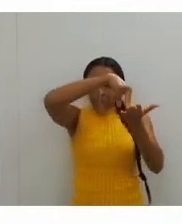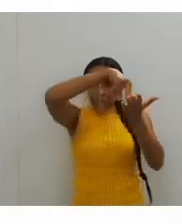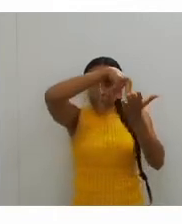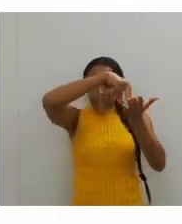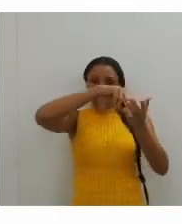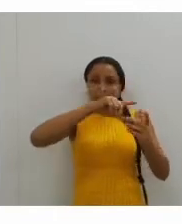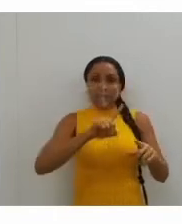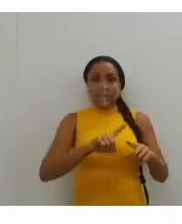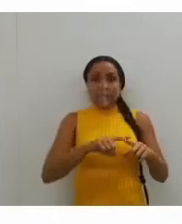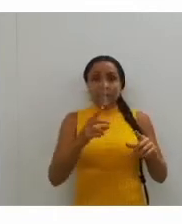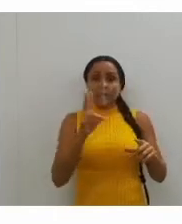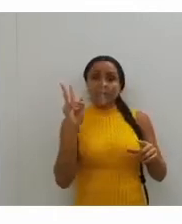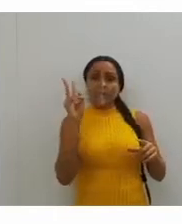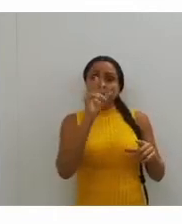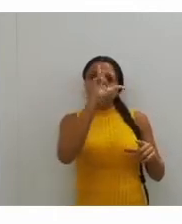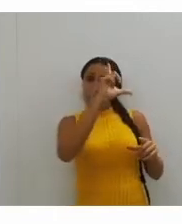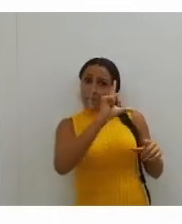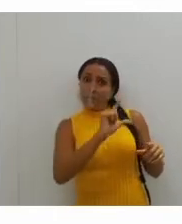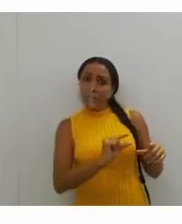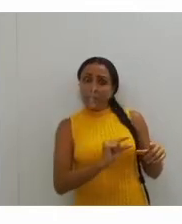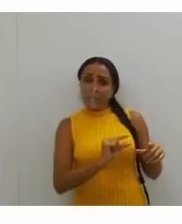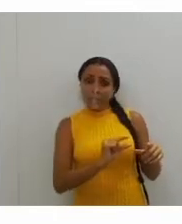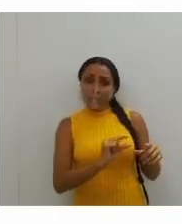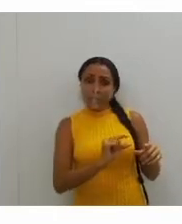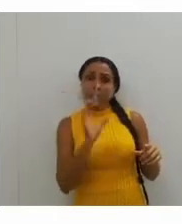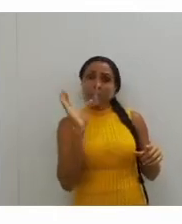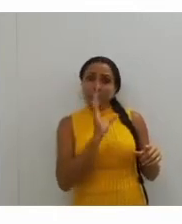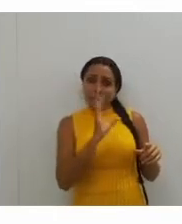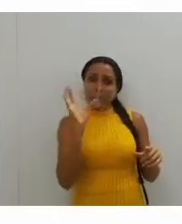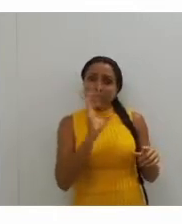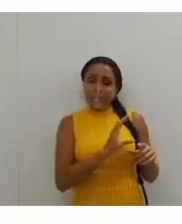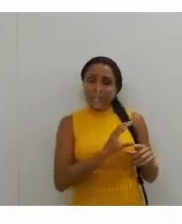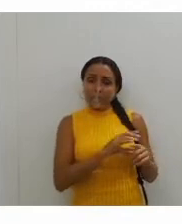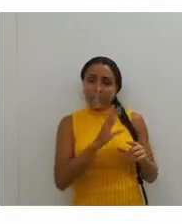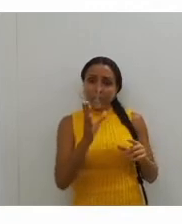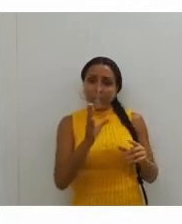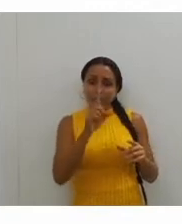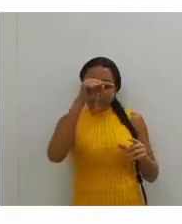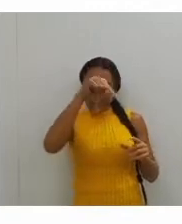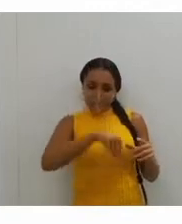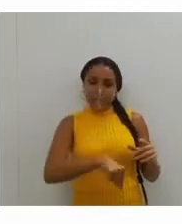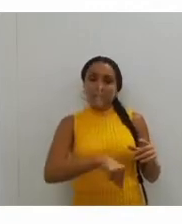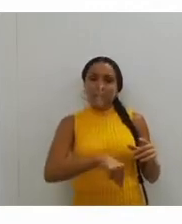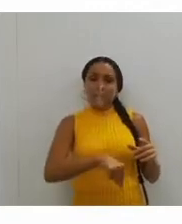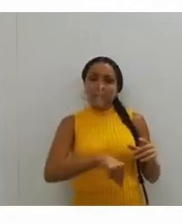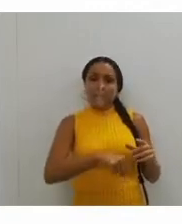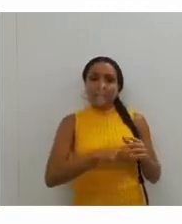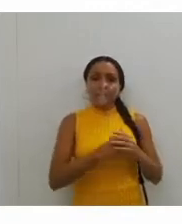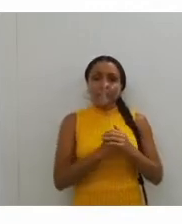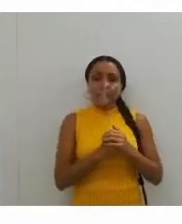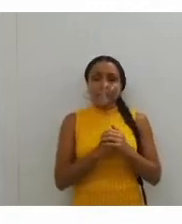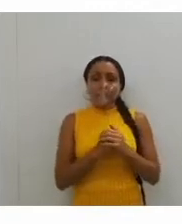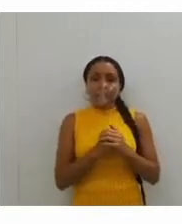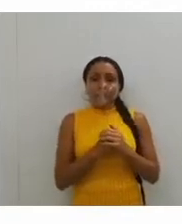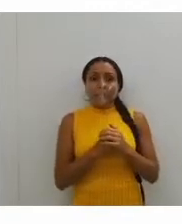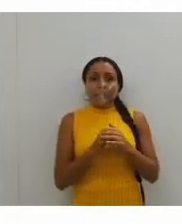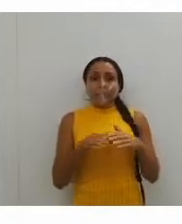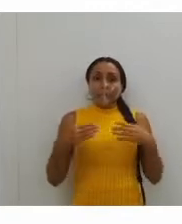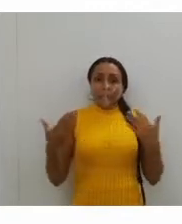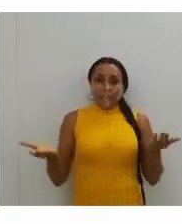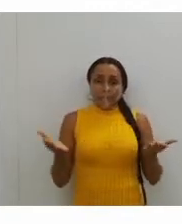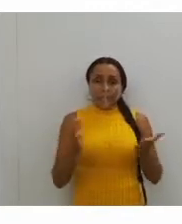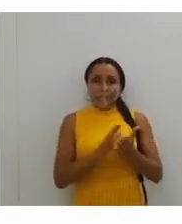então o movimento é retardado. A aceleração resultante é verticalmente para baixo. Bom, nessas condições,